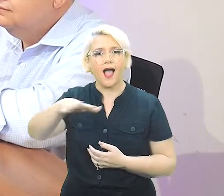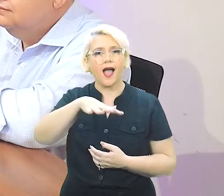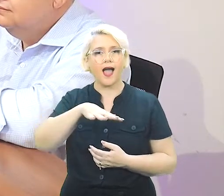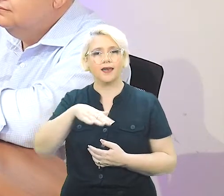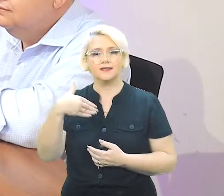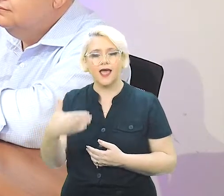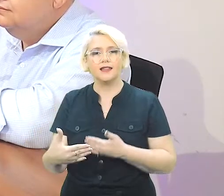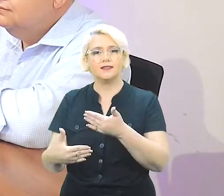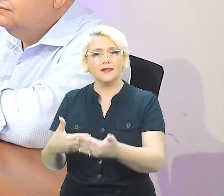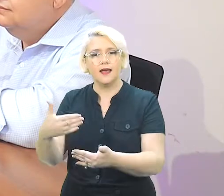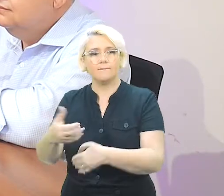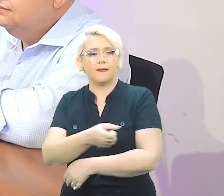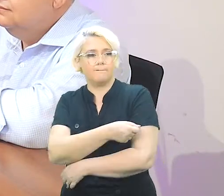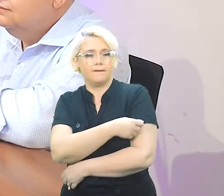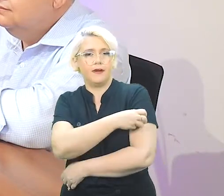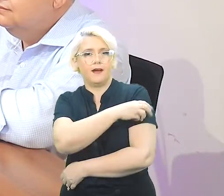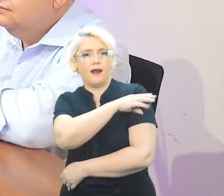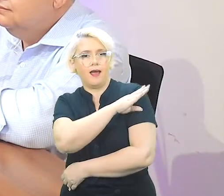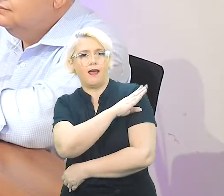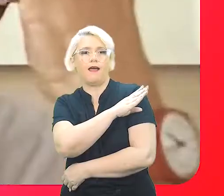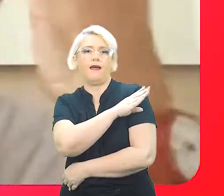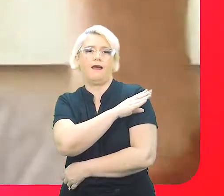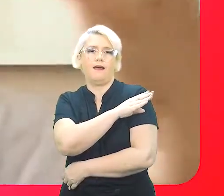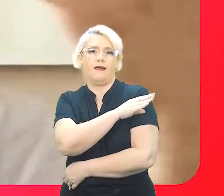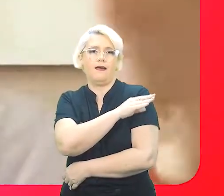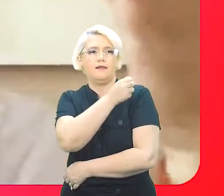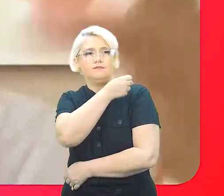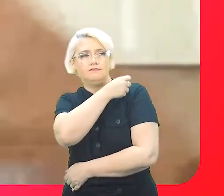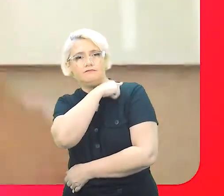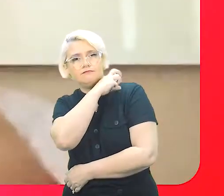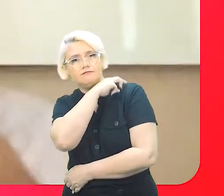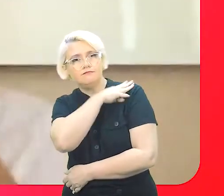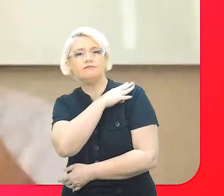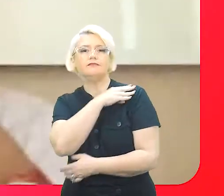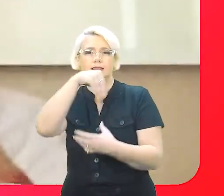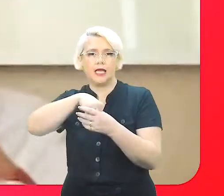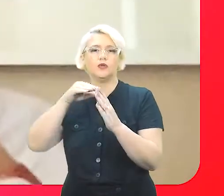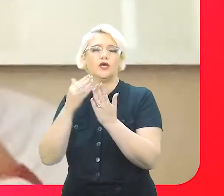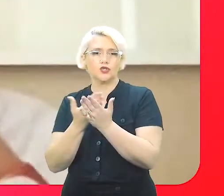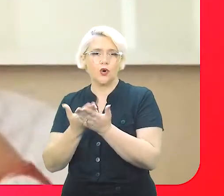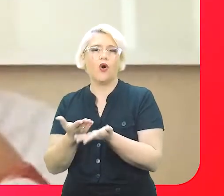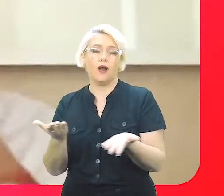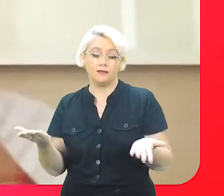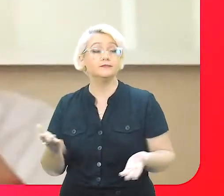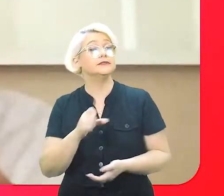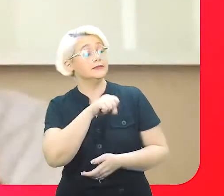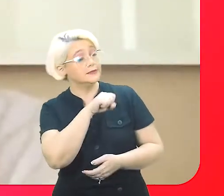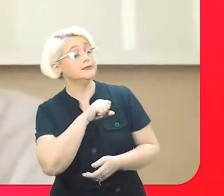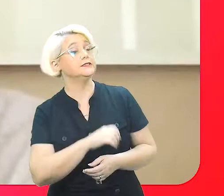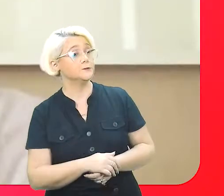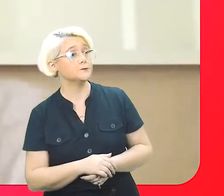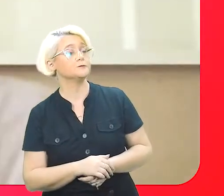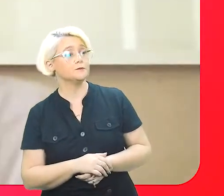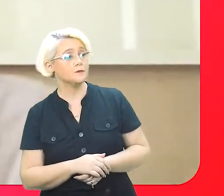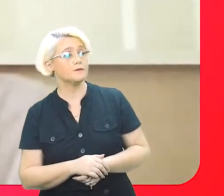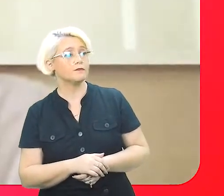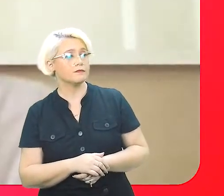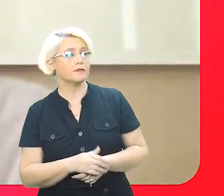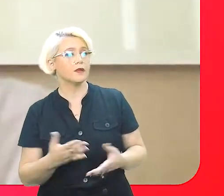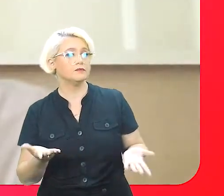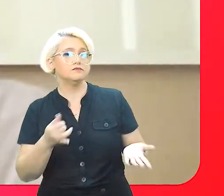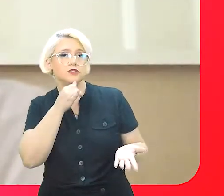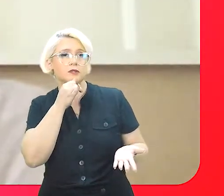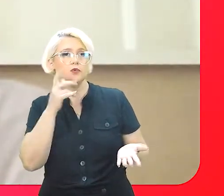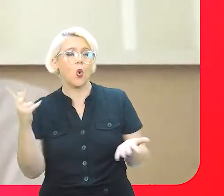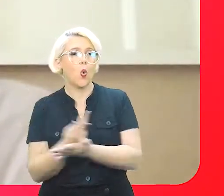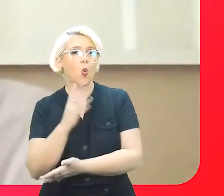nas etapas e nos níveis escolares, né? Sim. Do que acontece